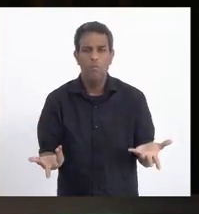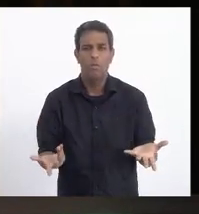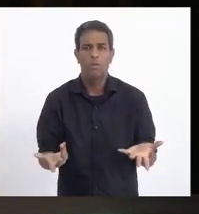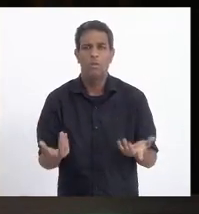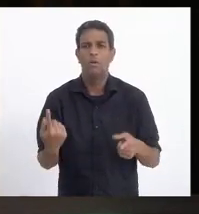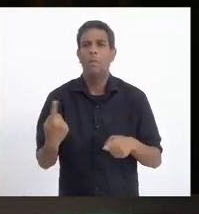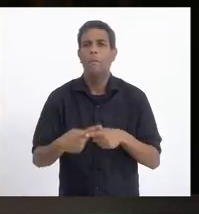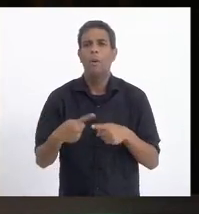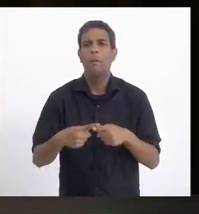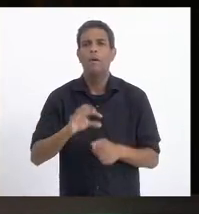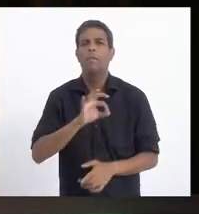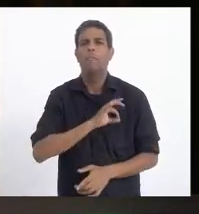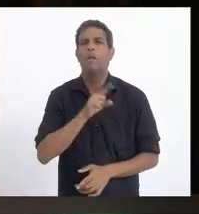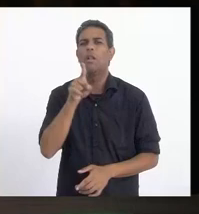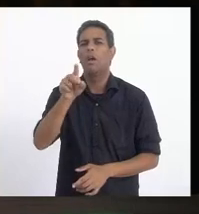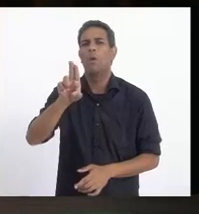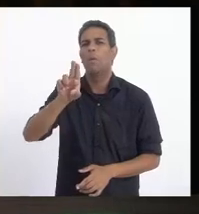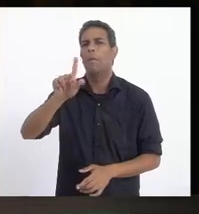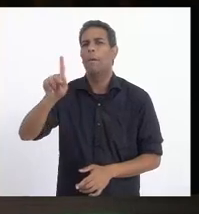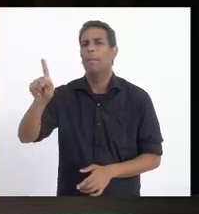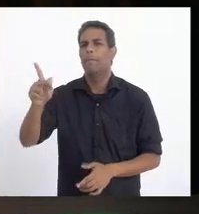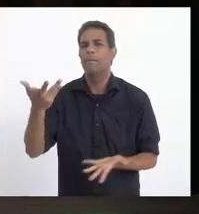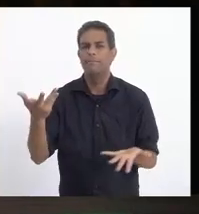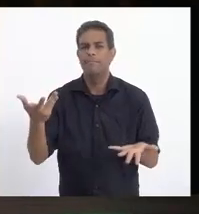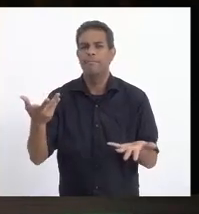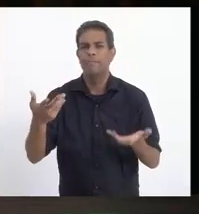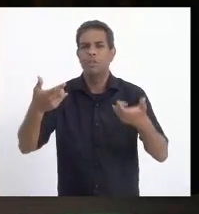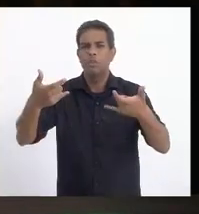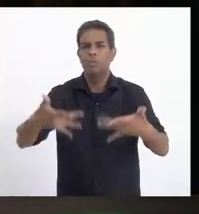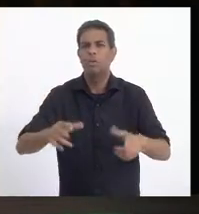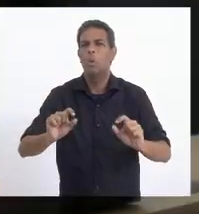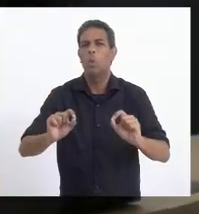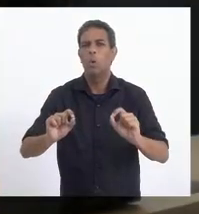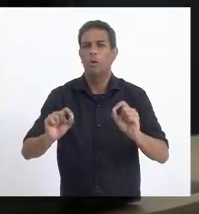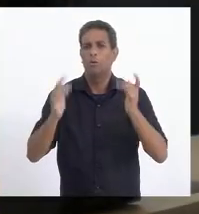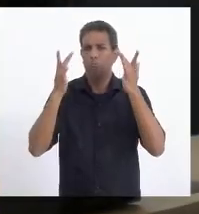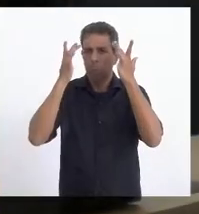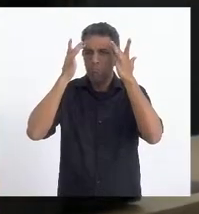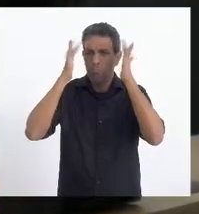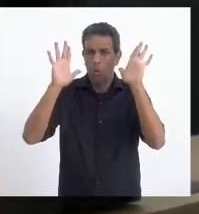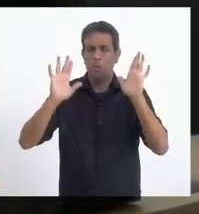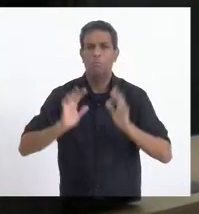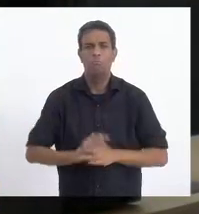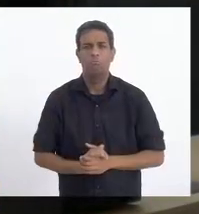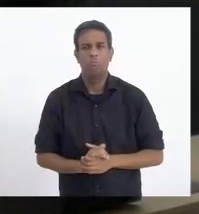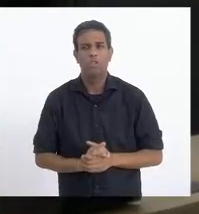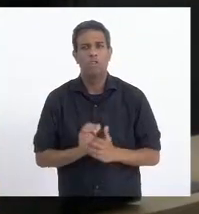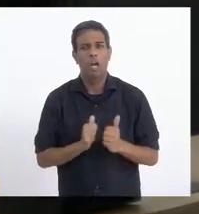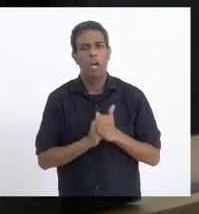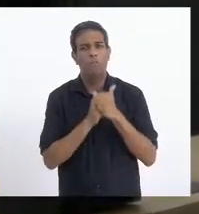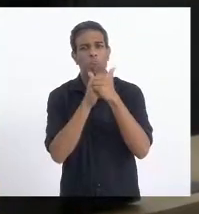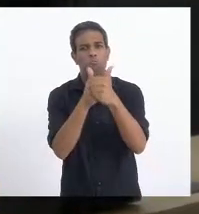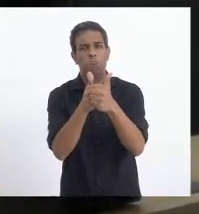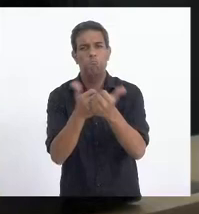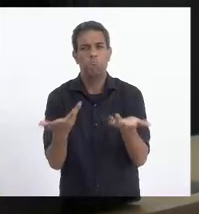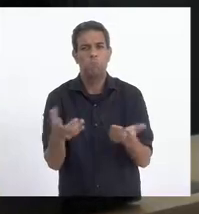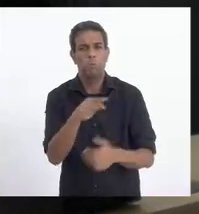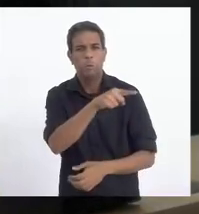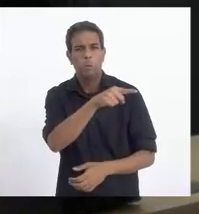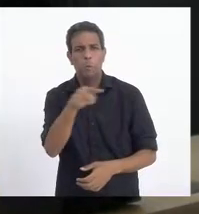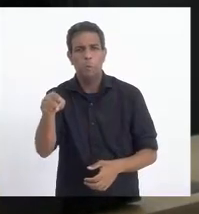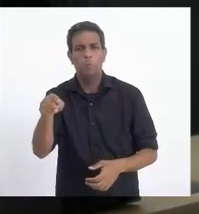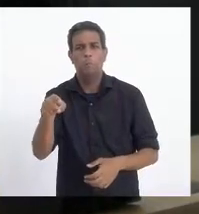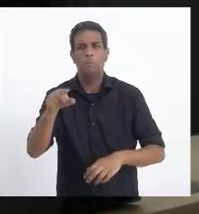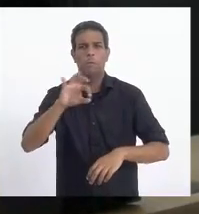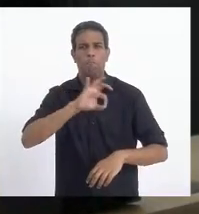aquele policial tá fazendo em cima e fala para mim eu não sei Eu já subi algumas vezes e você